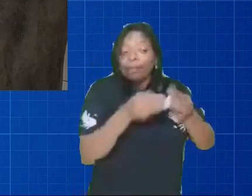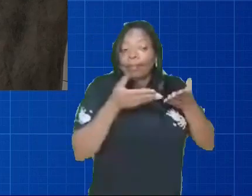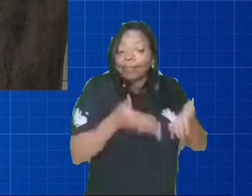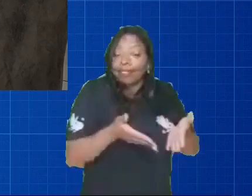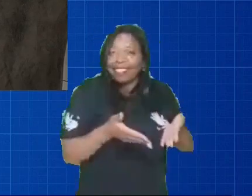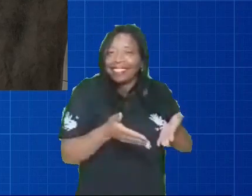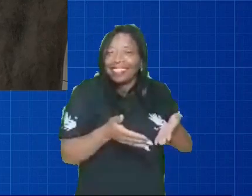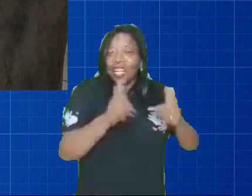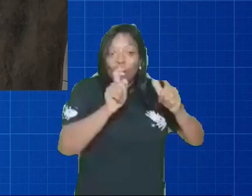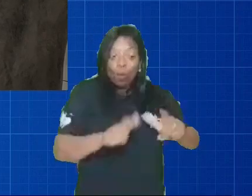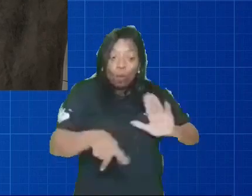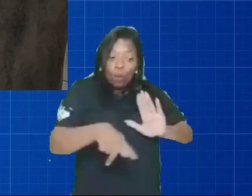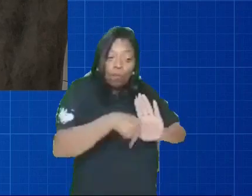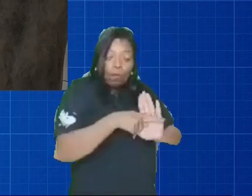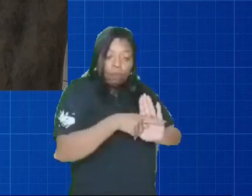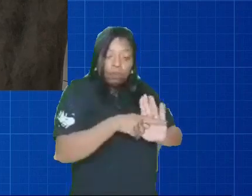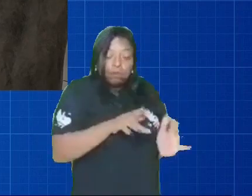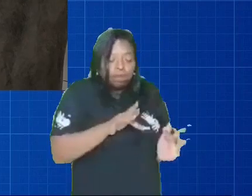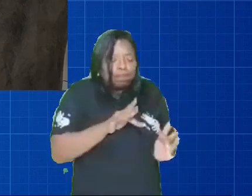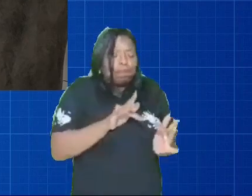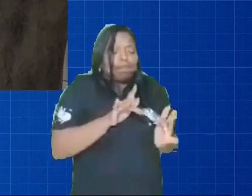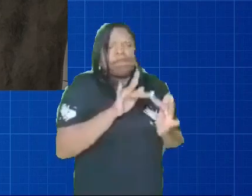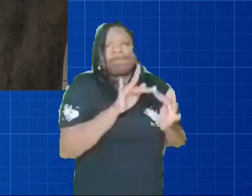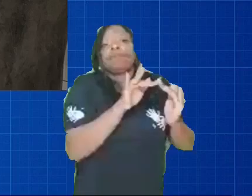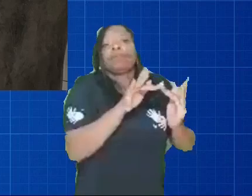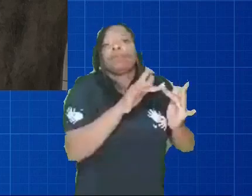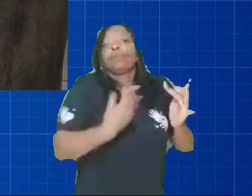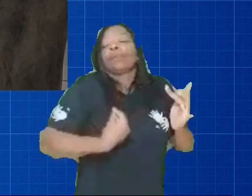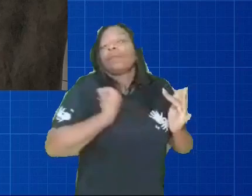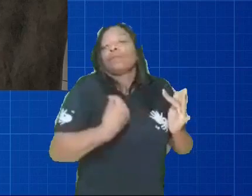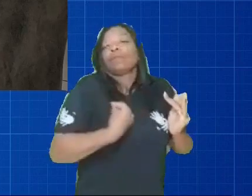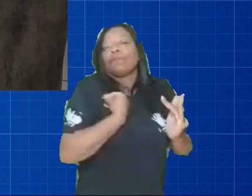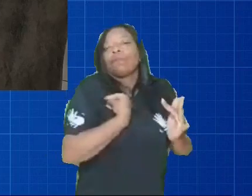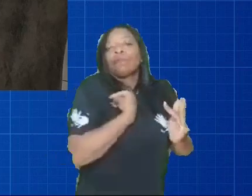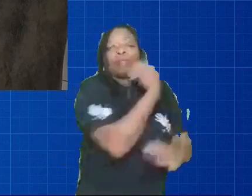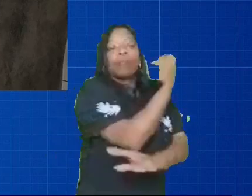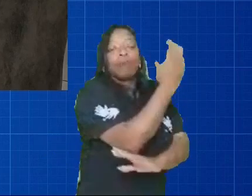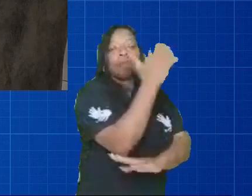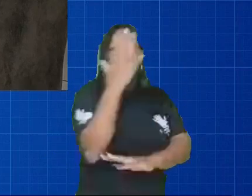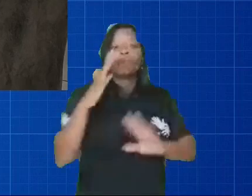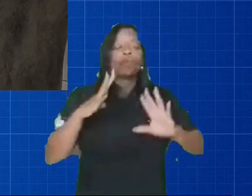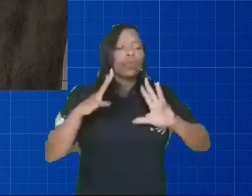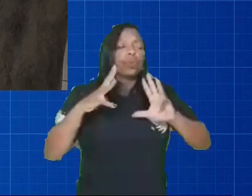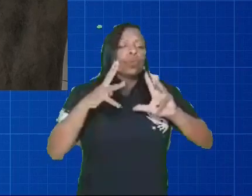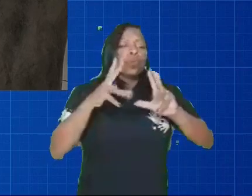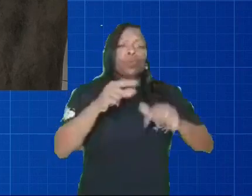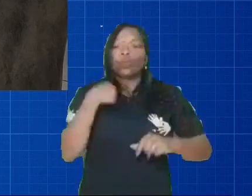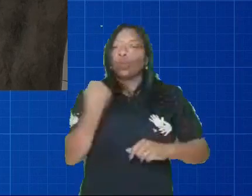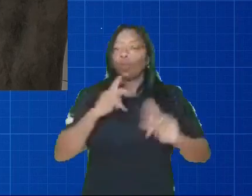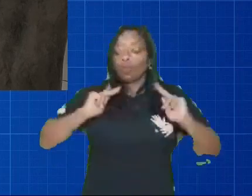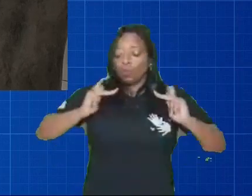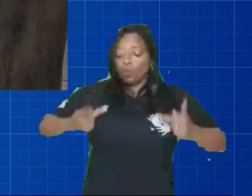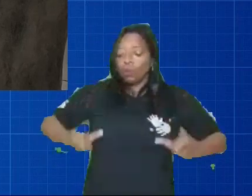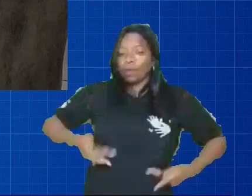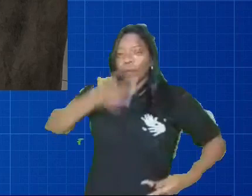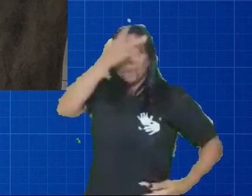gente fala desse lugar de conexão com a própria vida e com tudo aquilo que nos integra enquanto